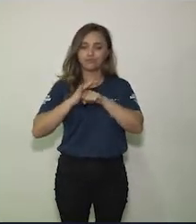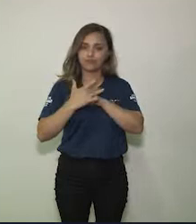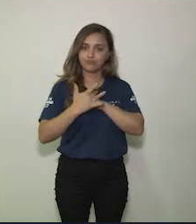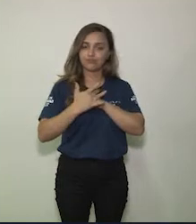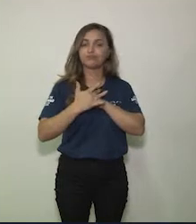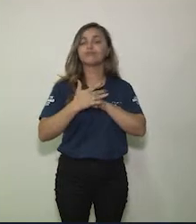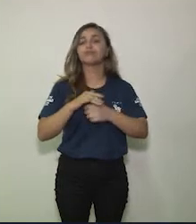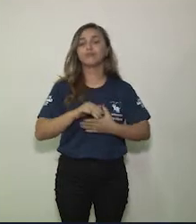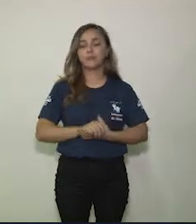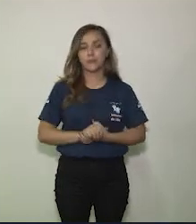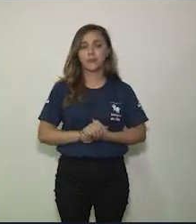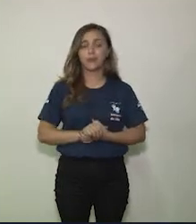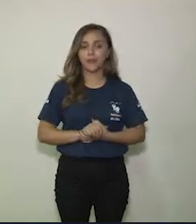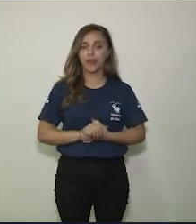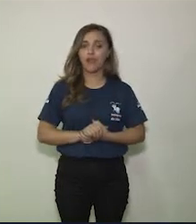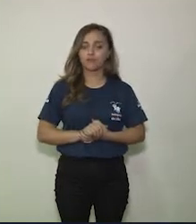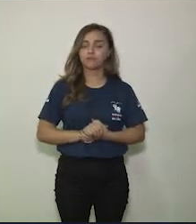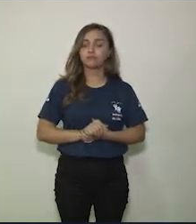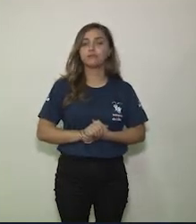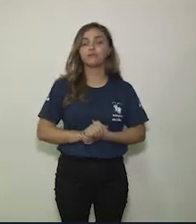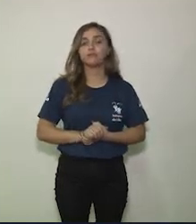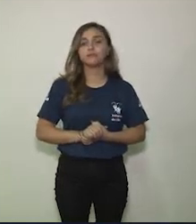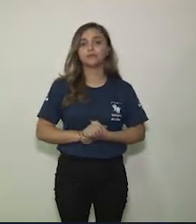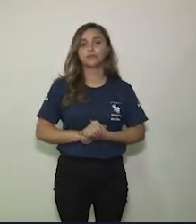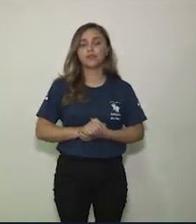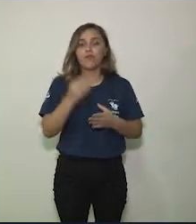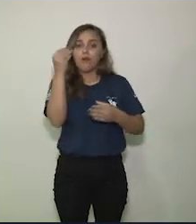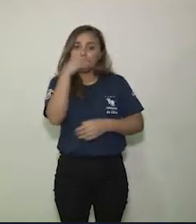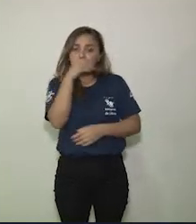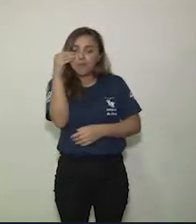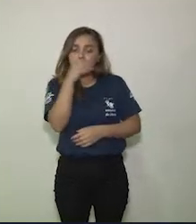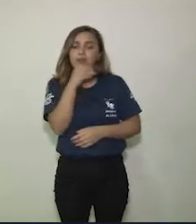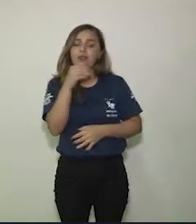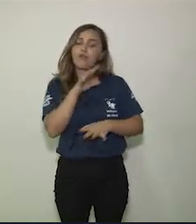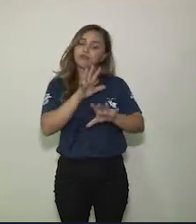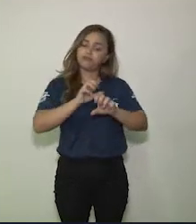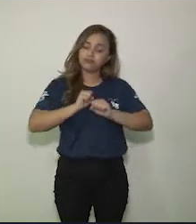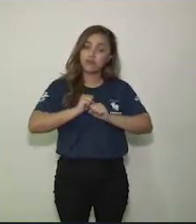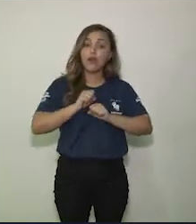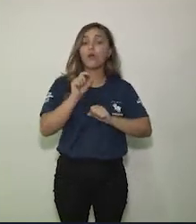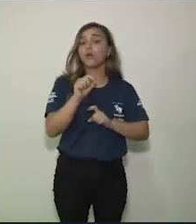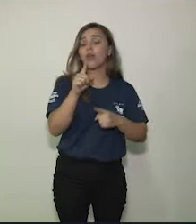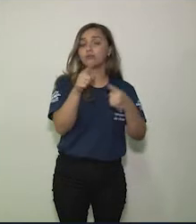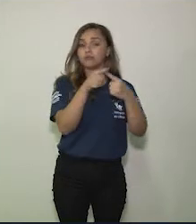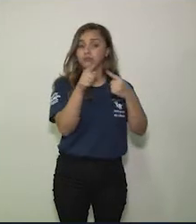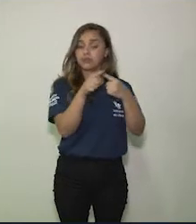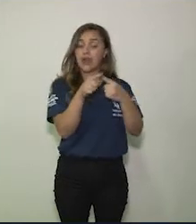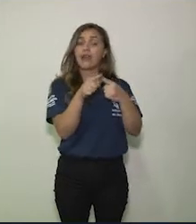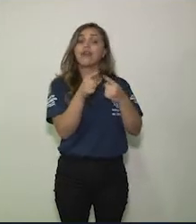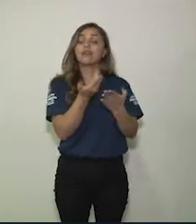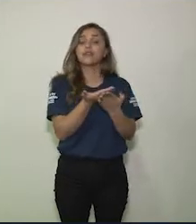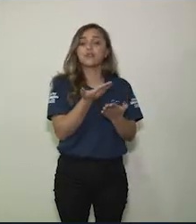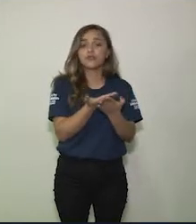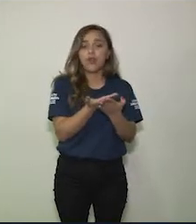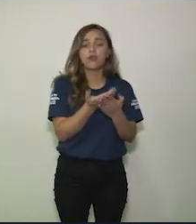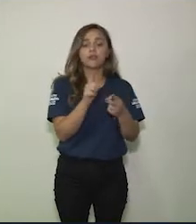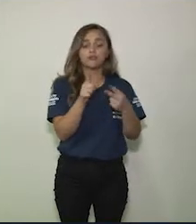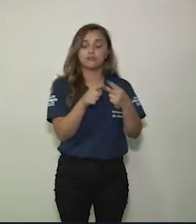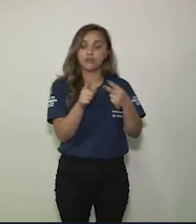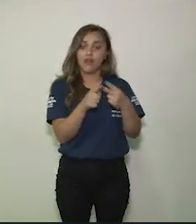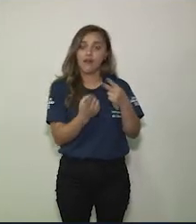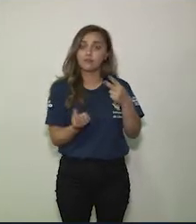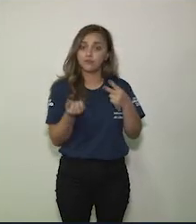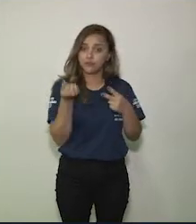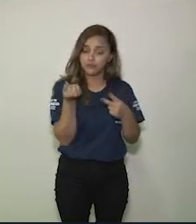pelo SARS-CoV, elas ficam mais expostas. Então, como a gente fala, escolaridade, poder socioeconômico e acesso ao